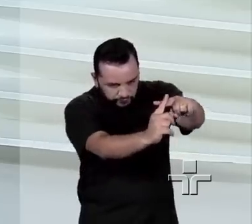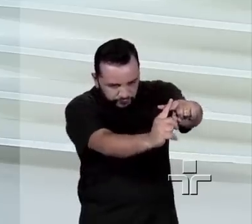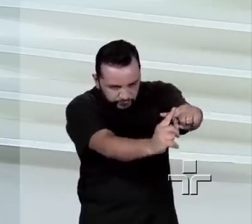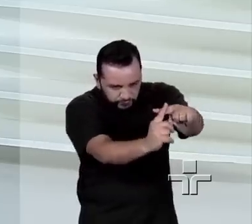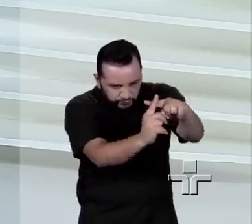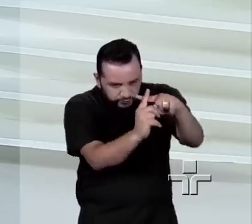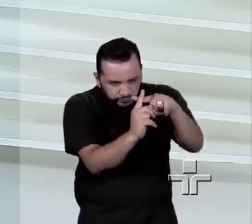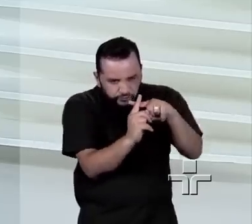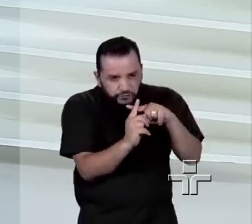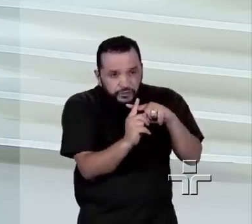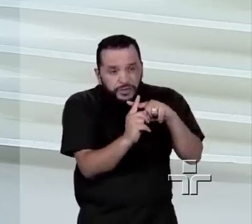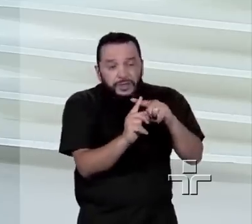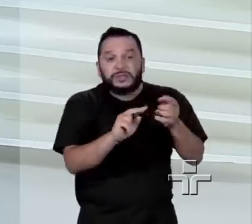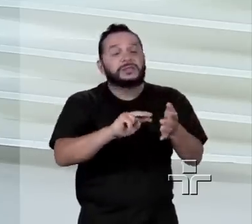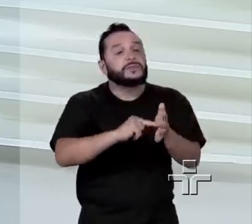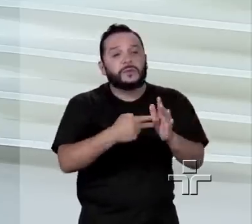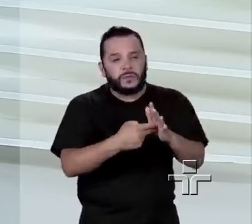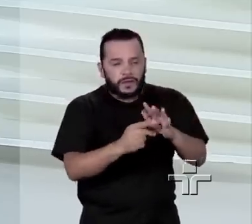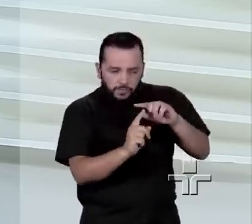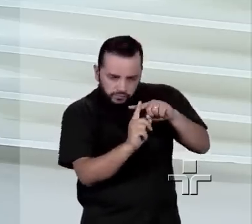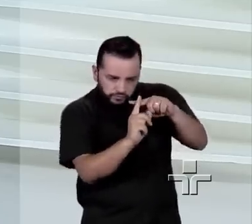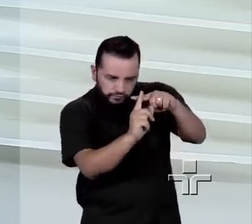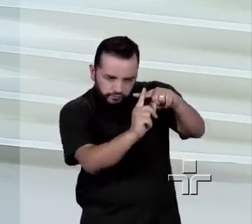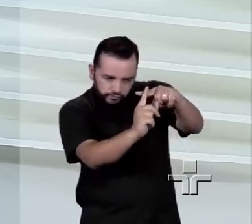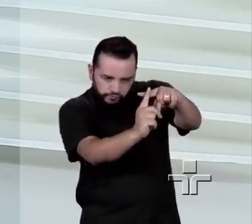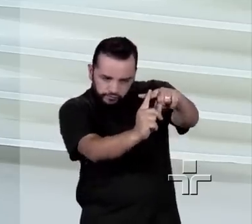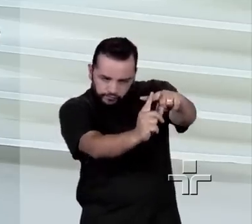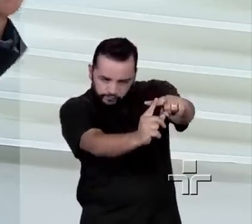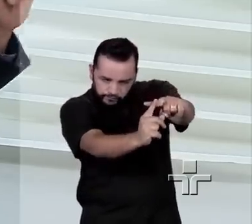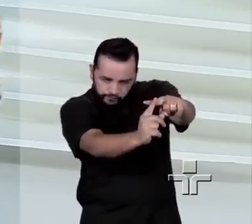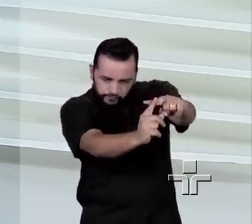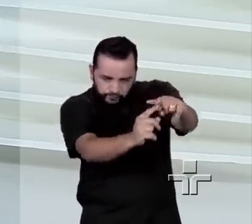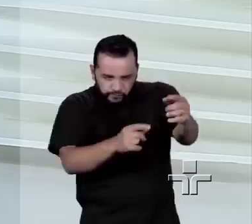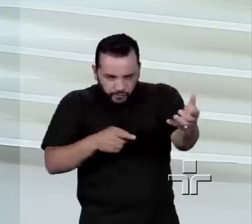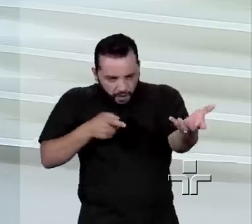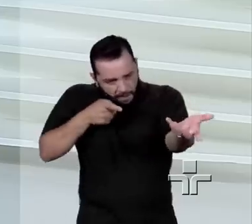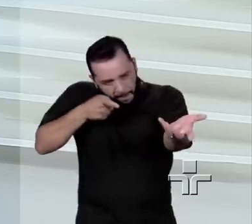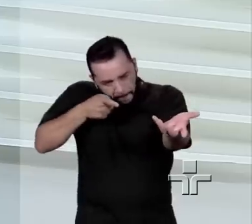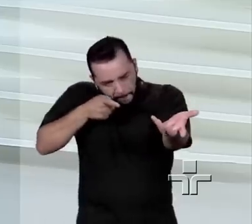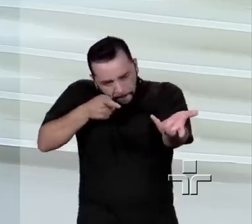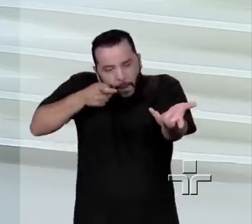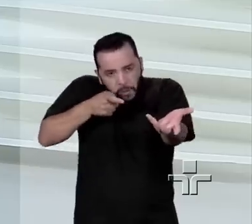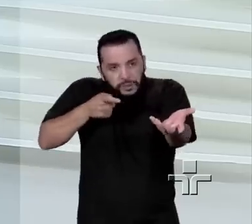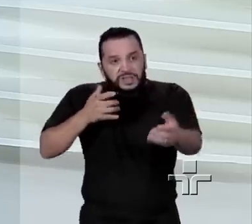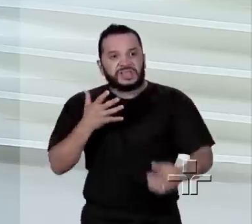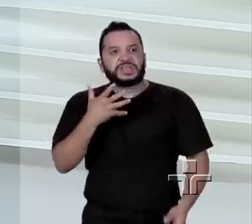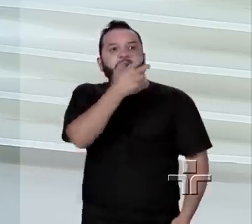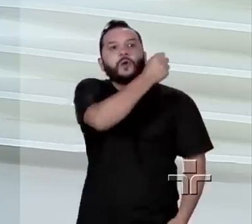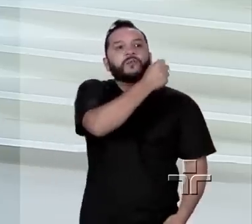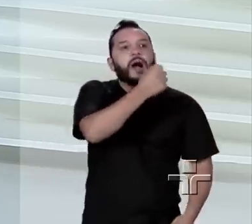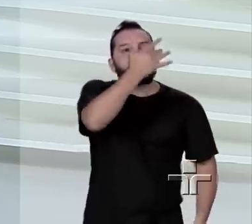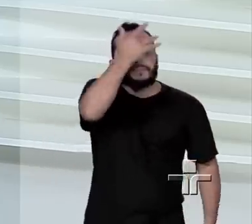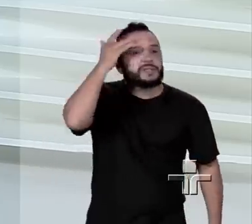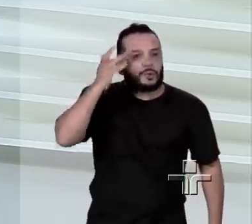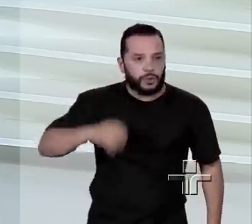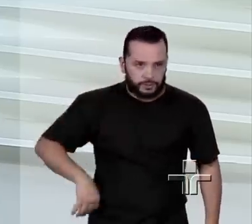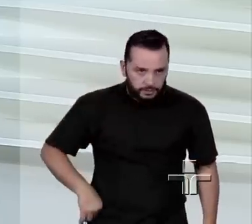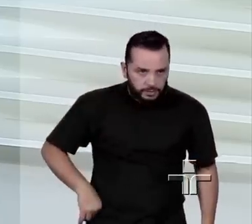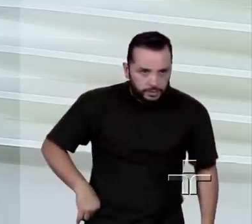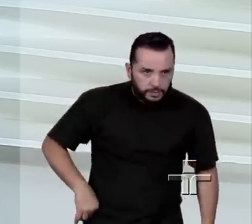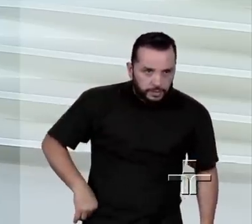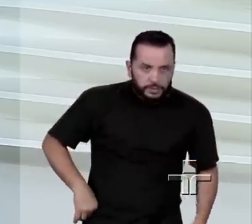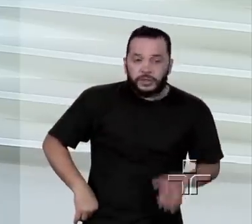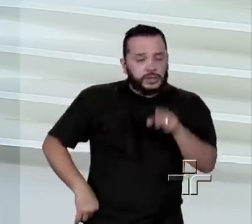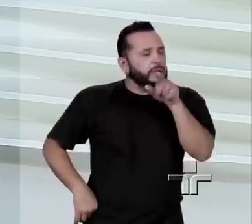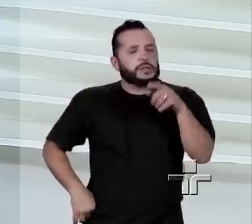O sniper para fazer um tiro de comprometimento, para salvar vidas. Não adianta alguém dizer ou ter